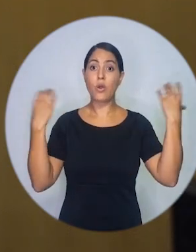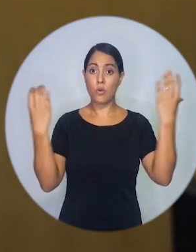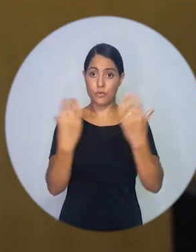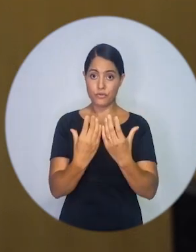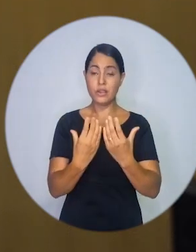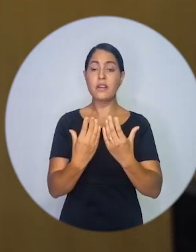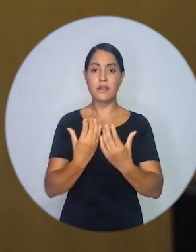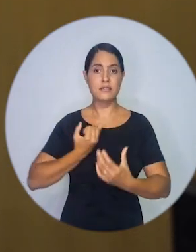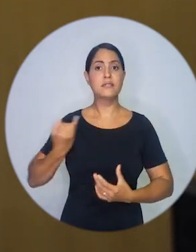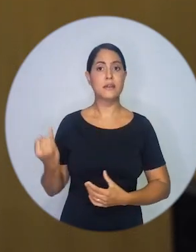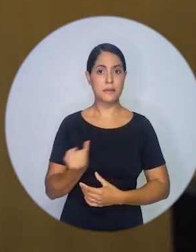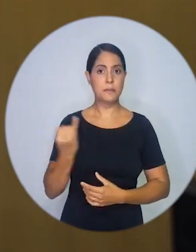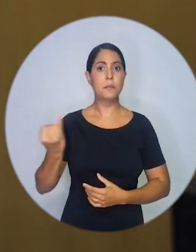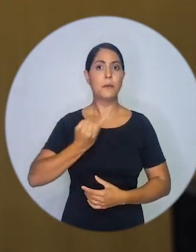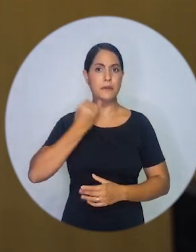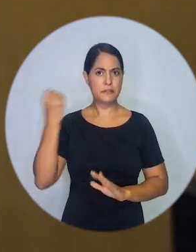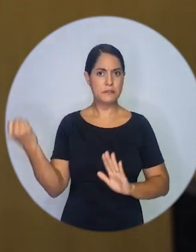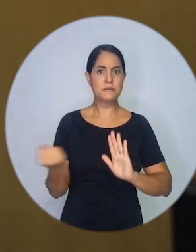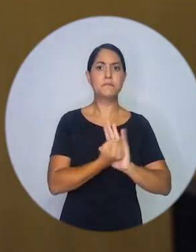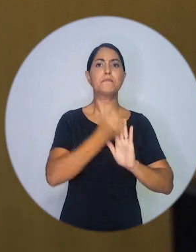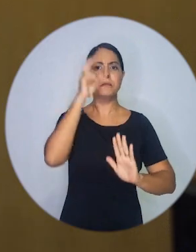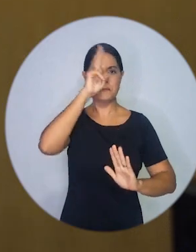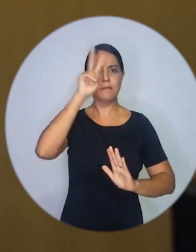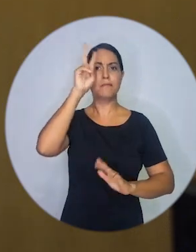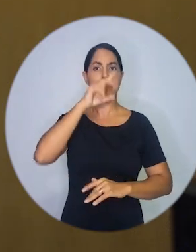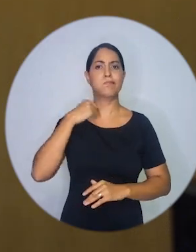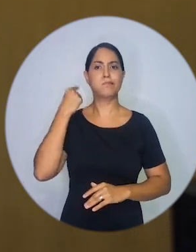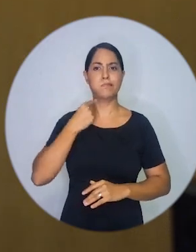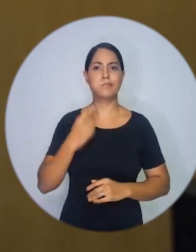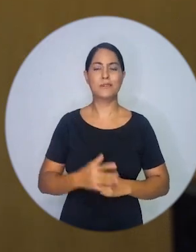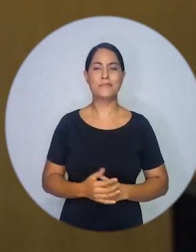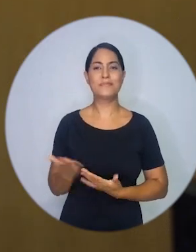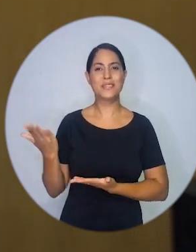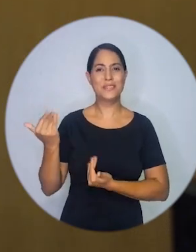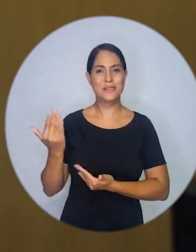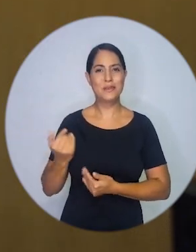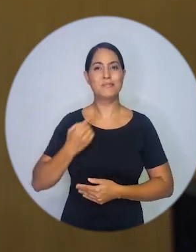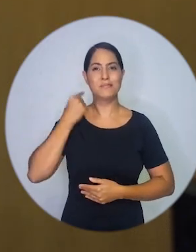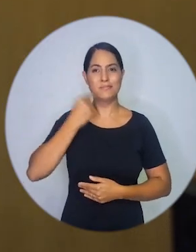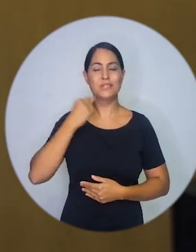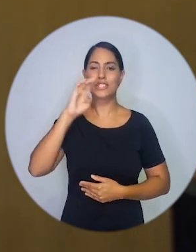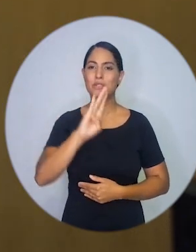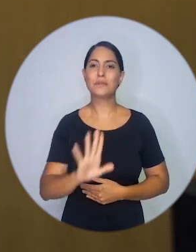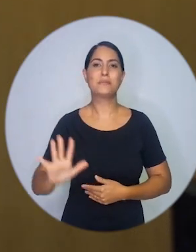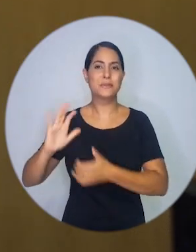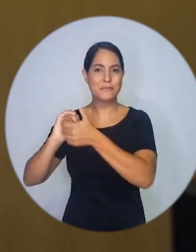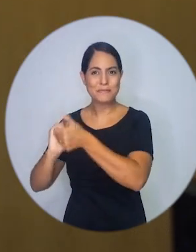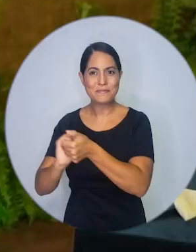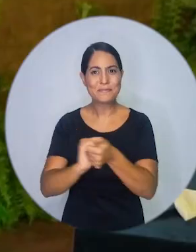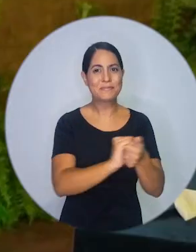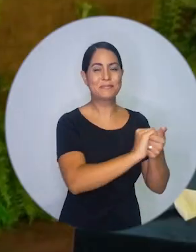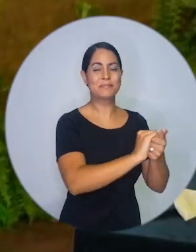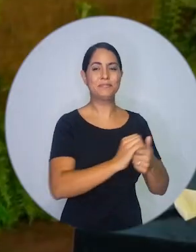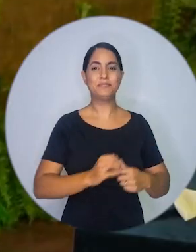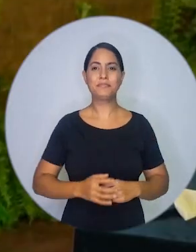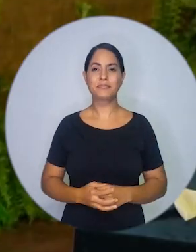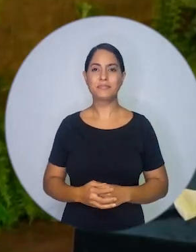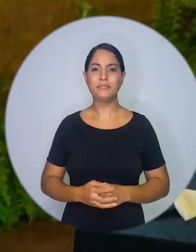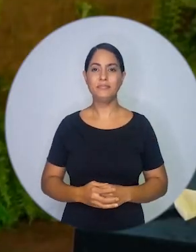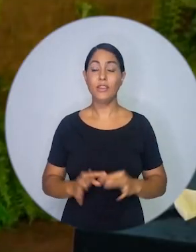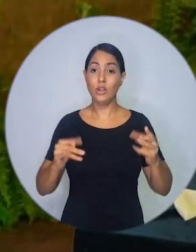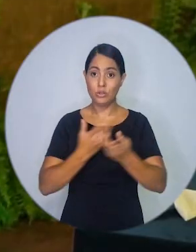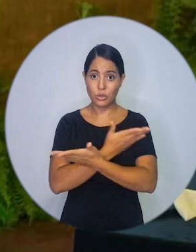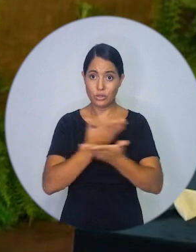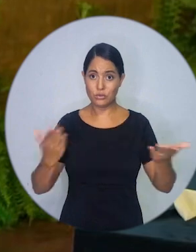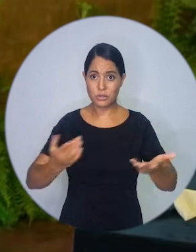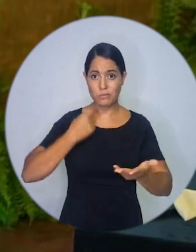conferência para a história da advocacia e cumprimentou os jovens advogados e advogadas de todo o país. Vou dizer a todos vocês